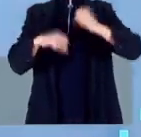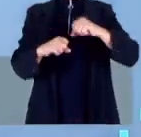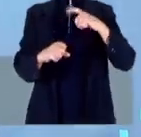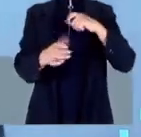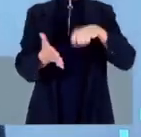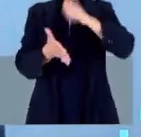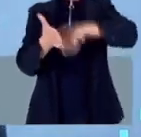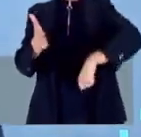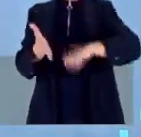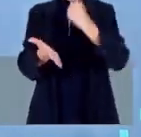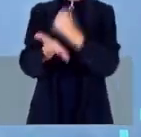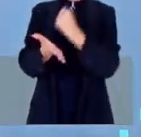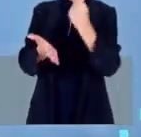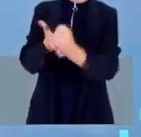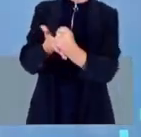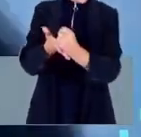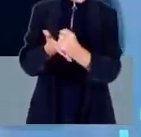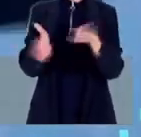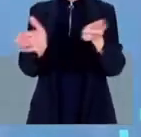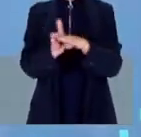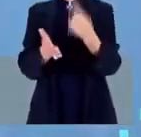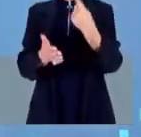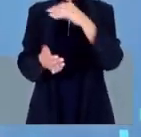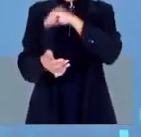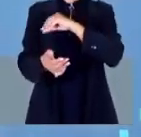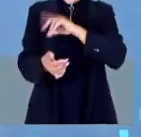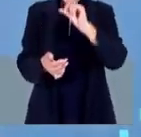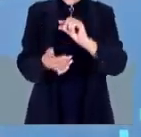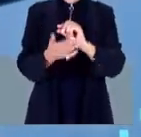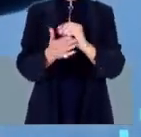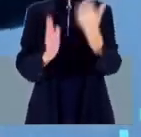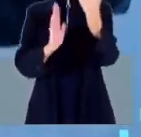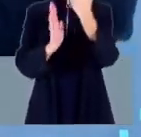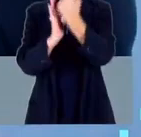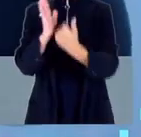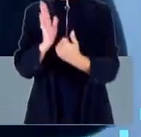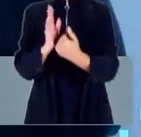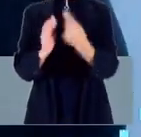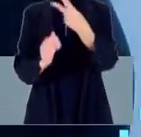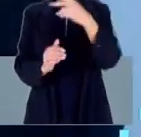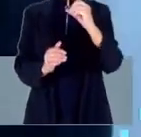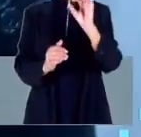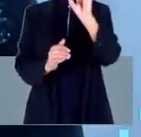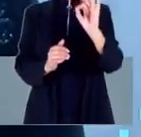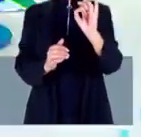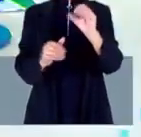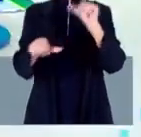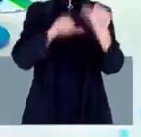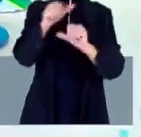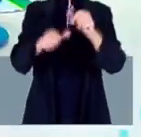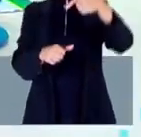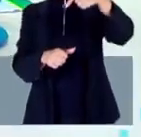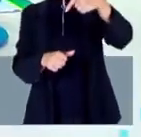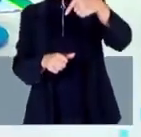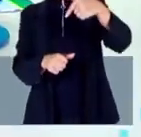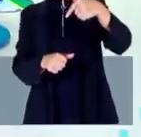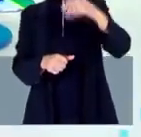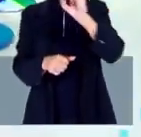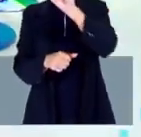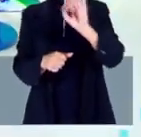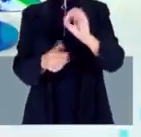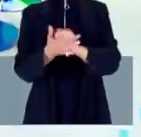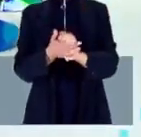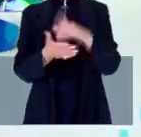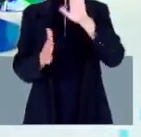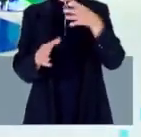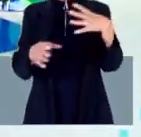assinada aquele que ganha pelo menos até um salário mínimo nós vamos reduzir de 20% para sete sete e meio Por Cento e Seis nós